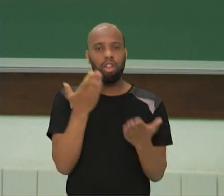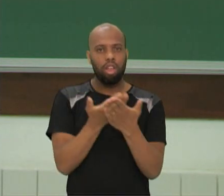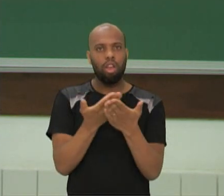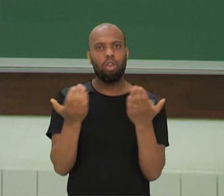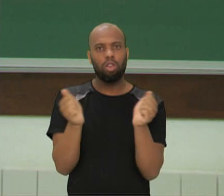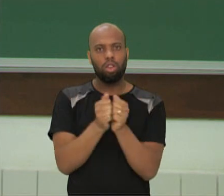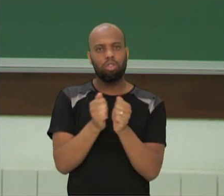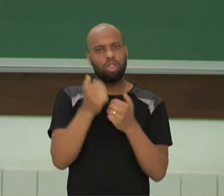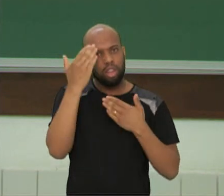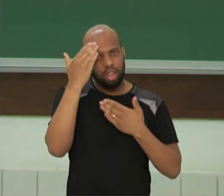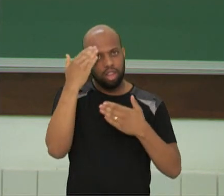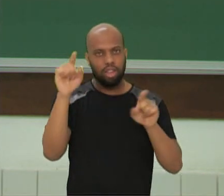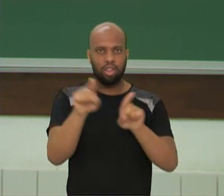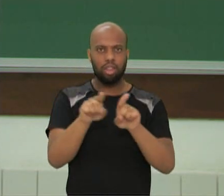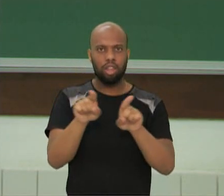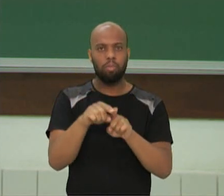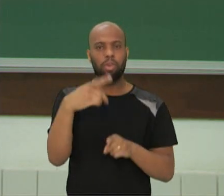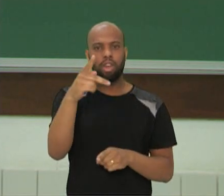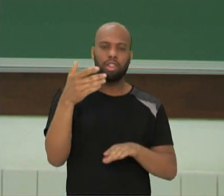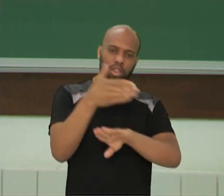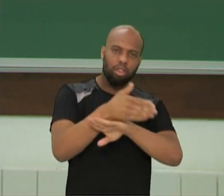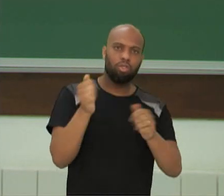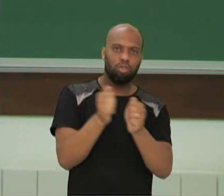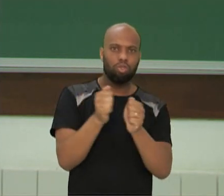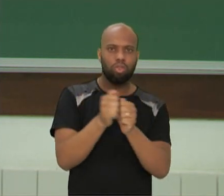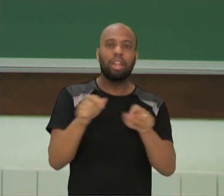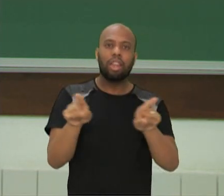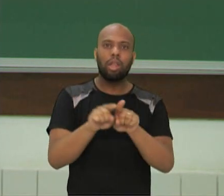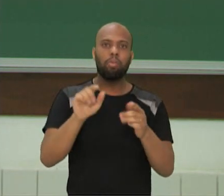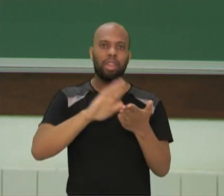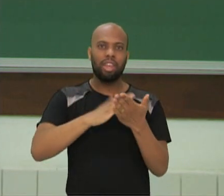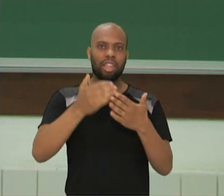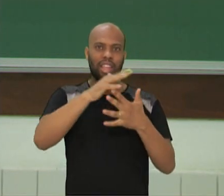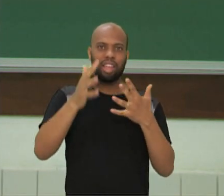você. Agradecer profundamente a sua participação, ao nosso